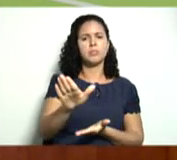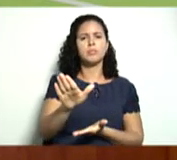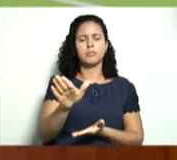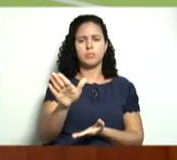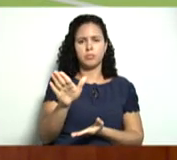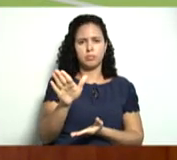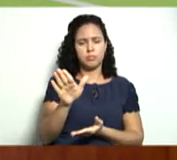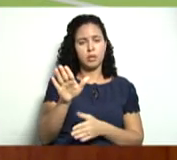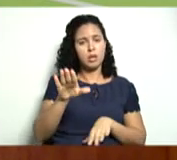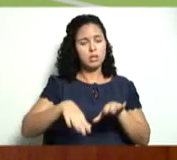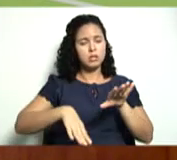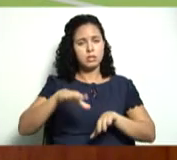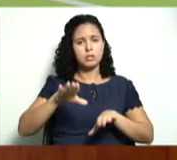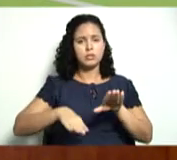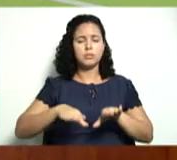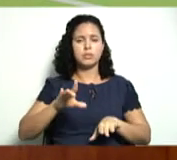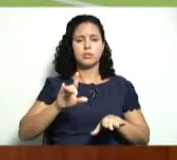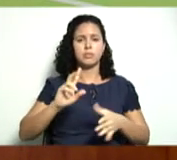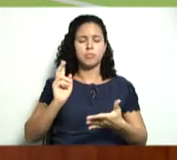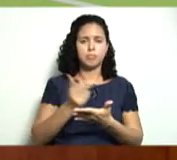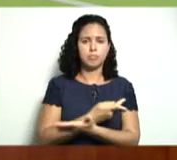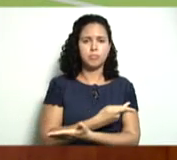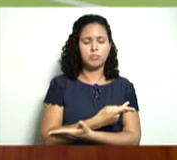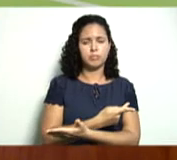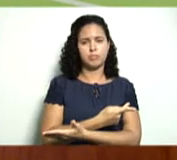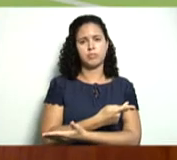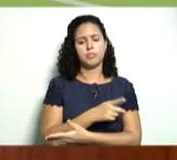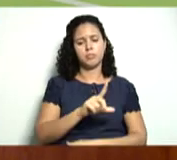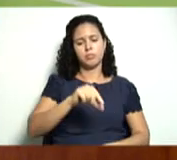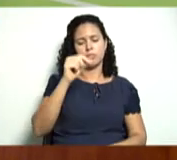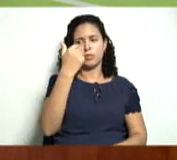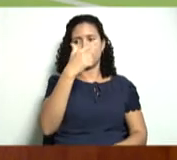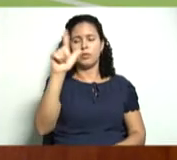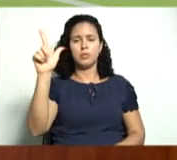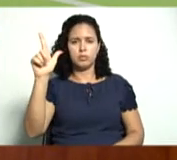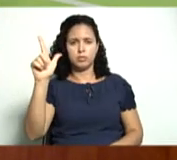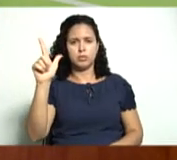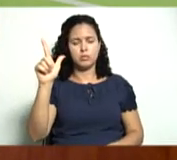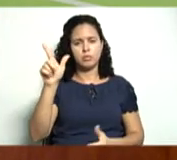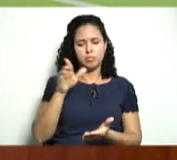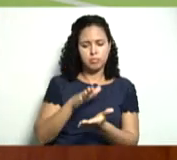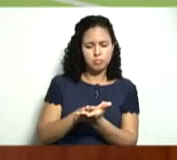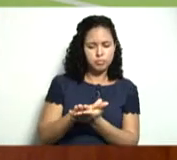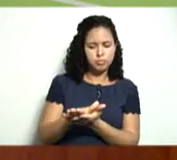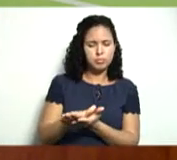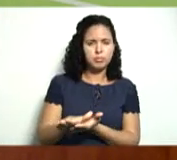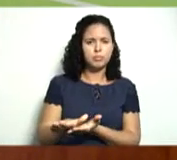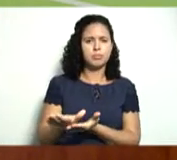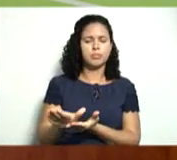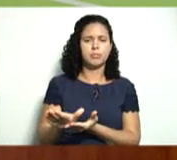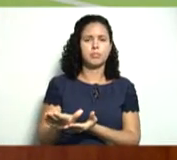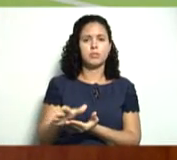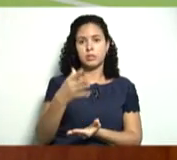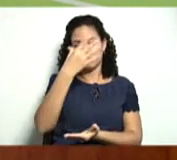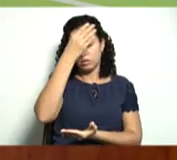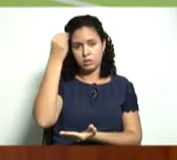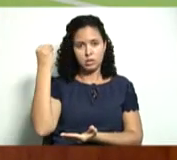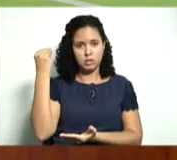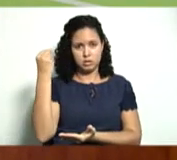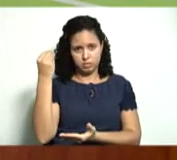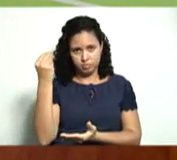impressora às vezes você acaba selecionando uma outra impressora que não é padrão mas se esquece disso